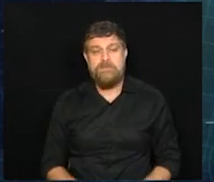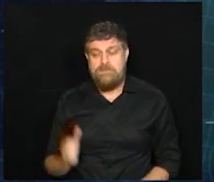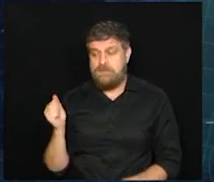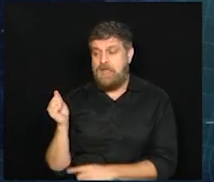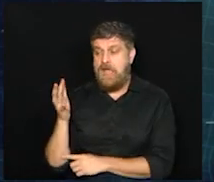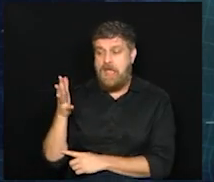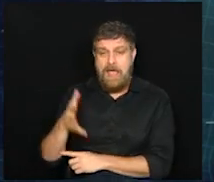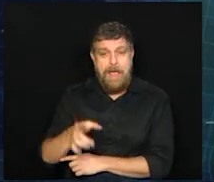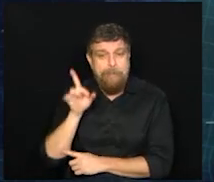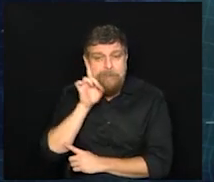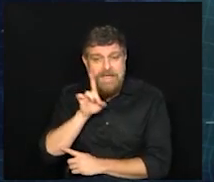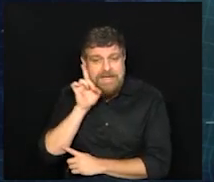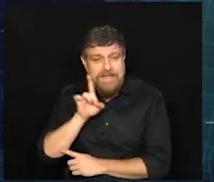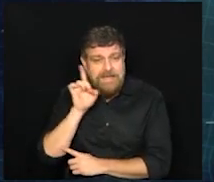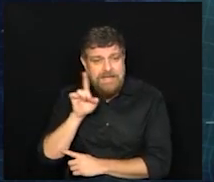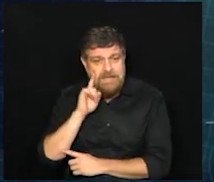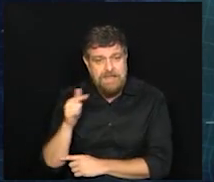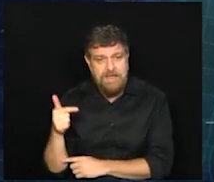26.932. Americana,